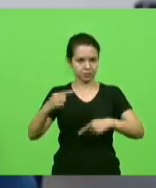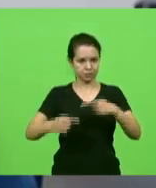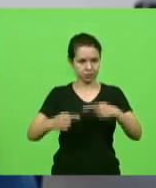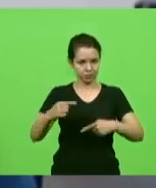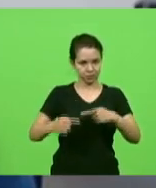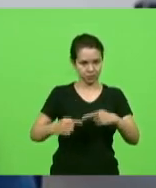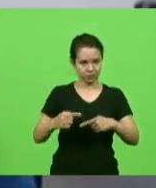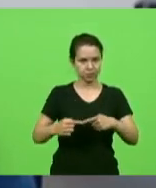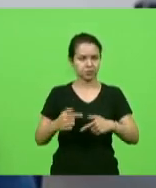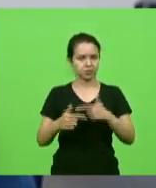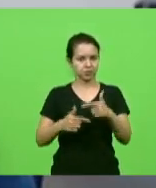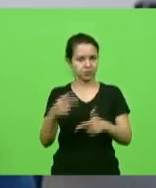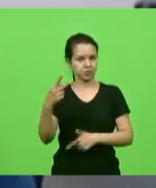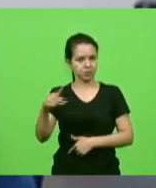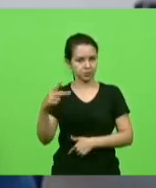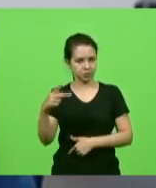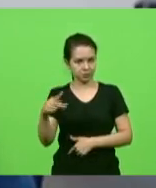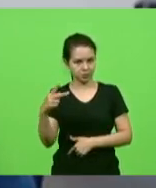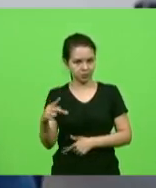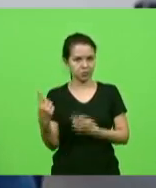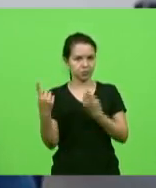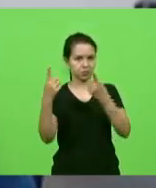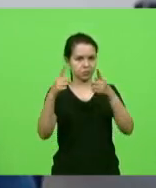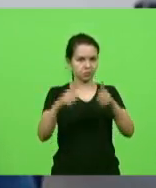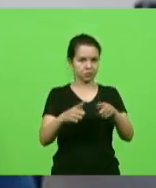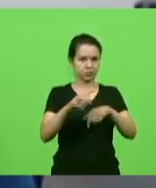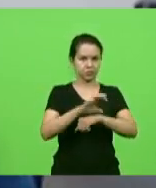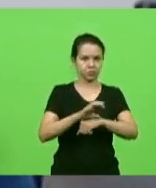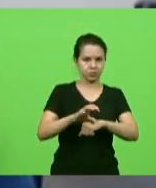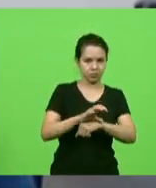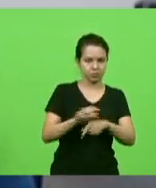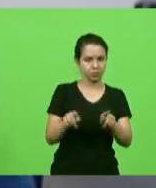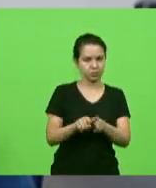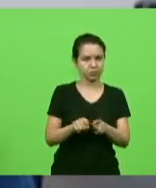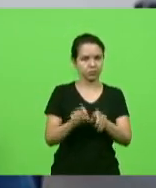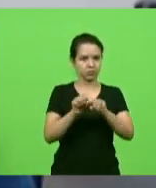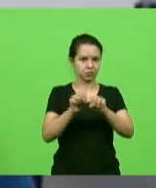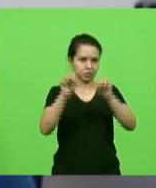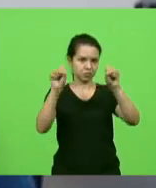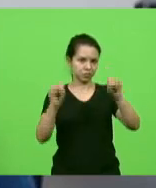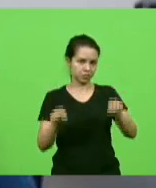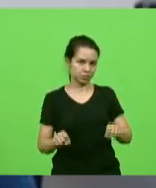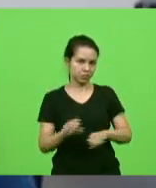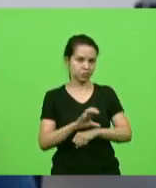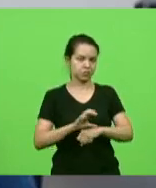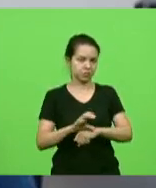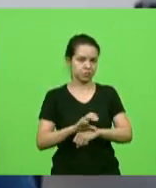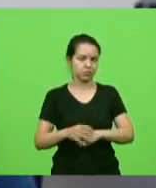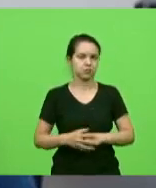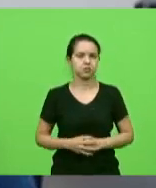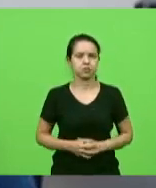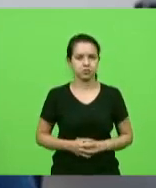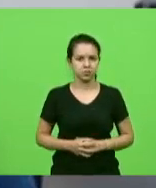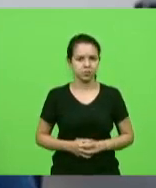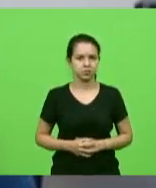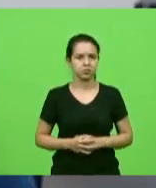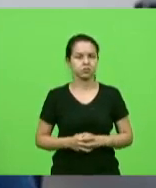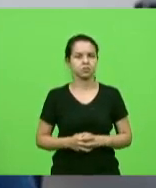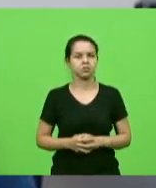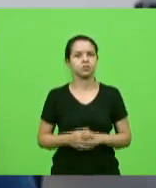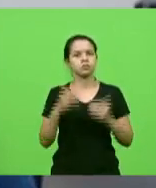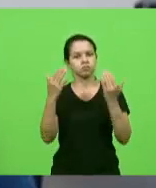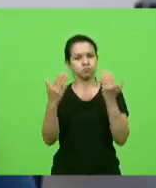e que de alguma forma atentem contra a Constituição e o próprio sistema constitucional a apuração de Tais condutas